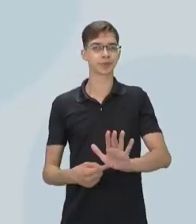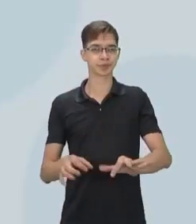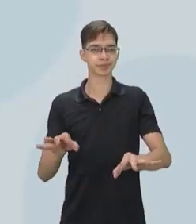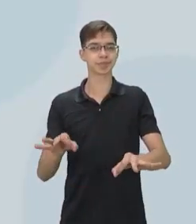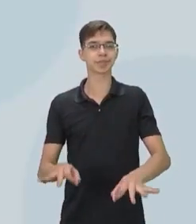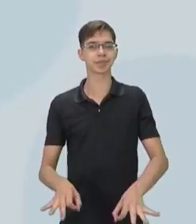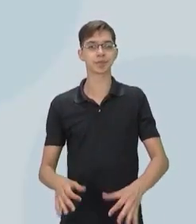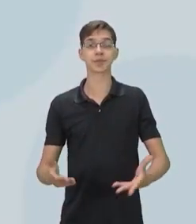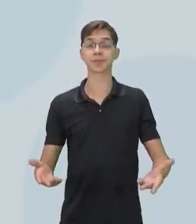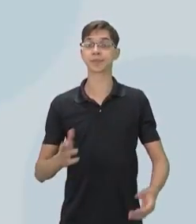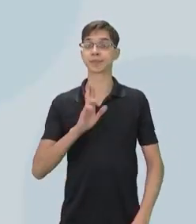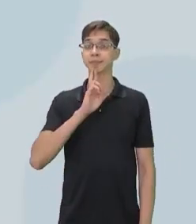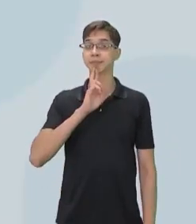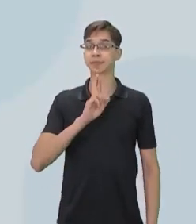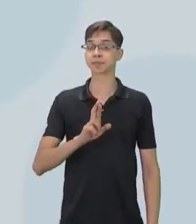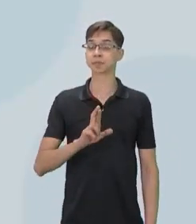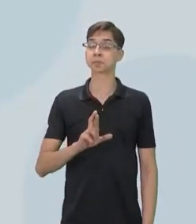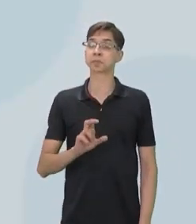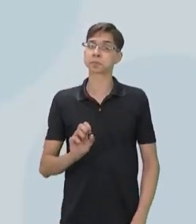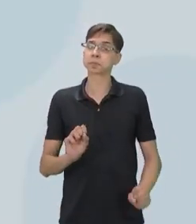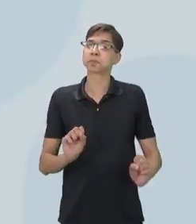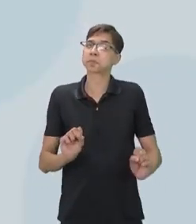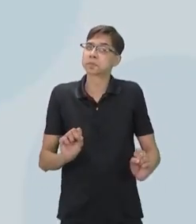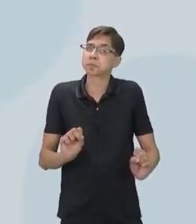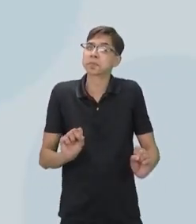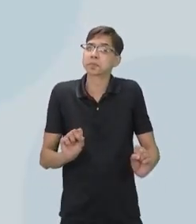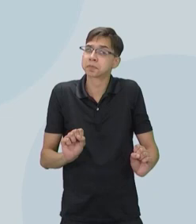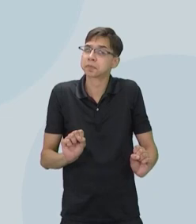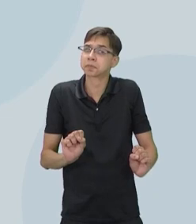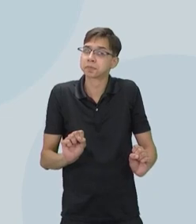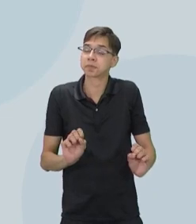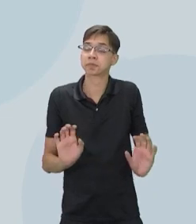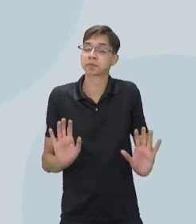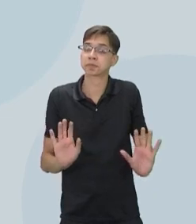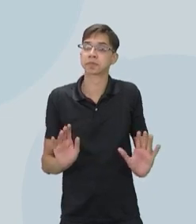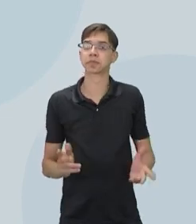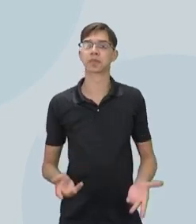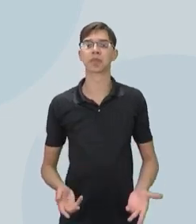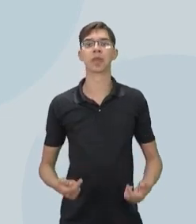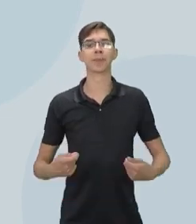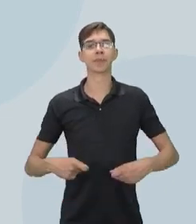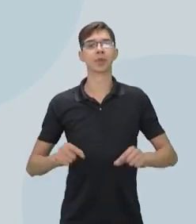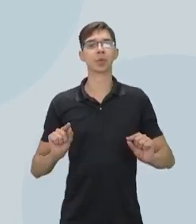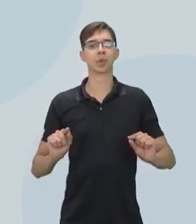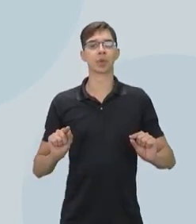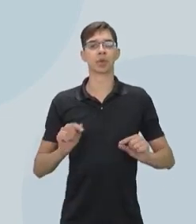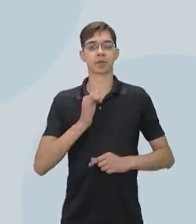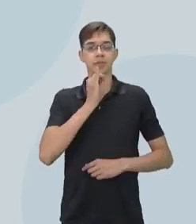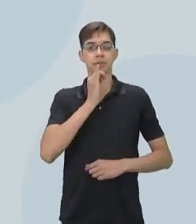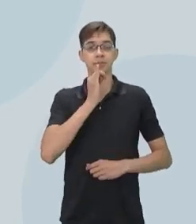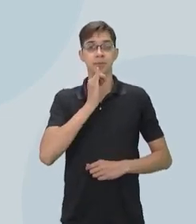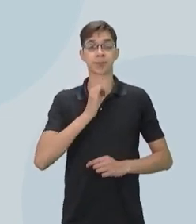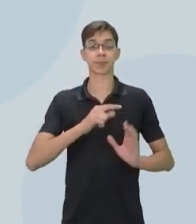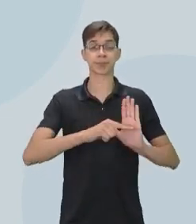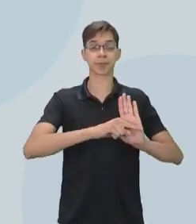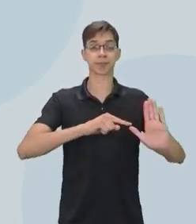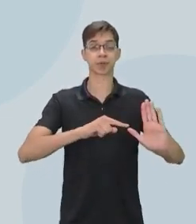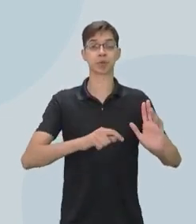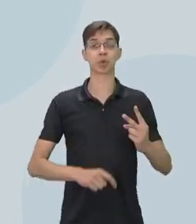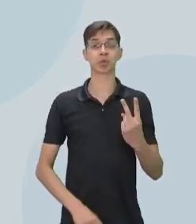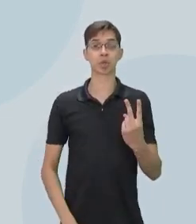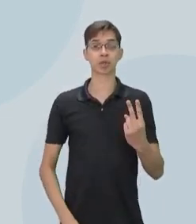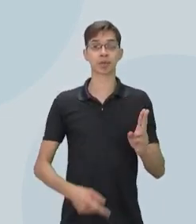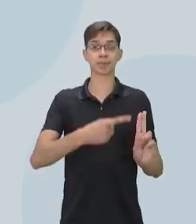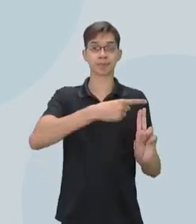uma alternativa que pode ser. E ela tem que estar no intervalo de menos 2π